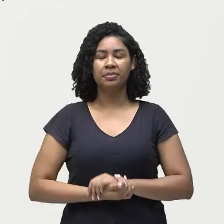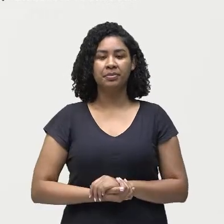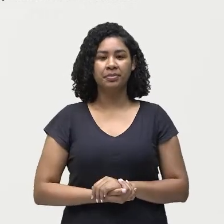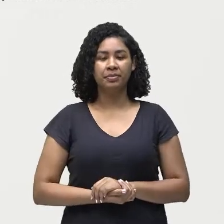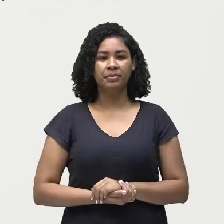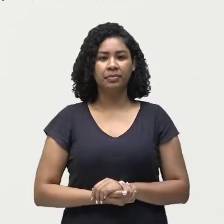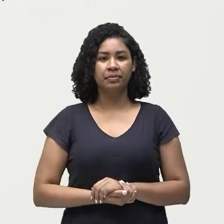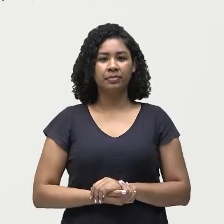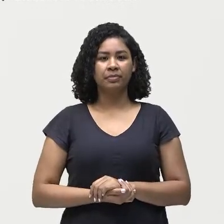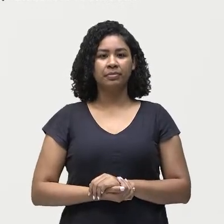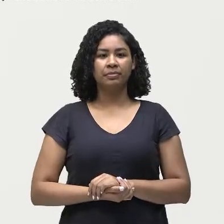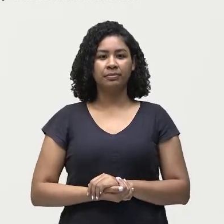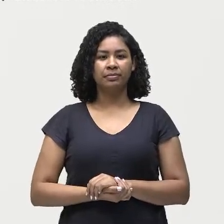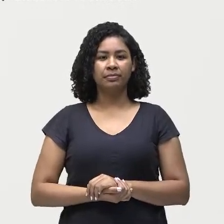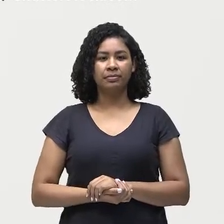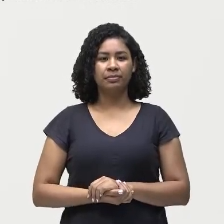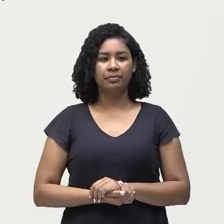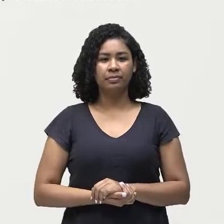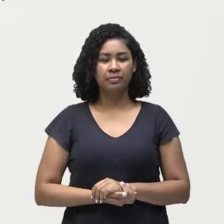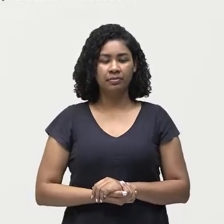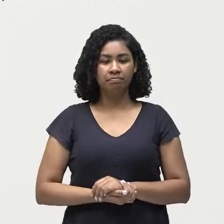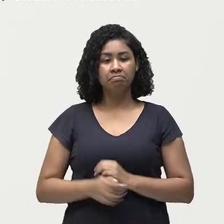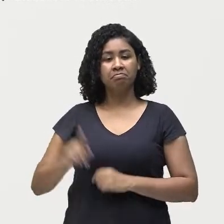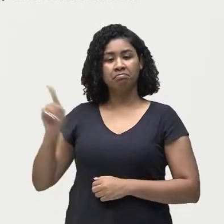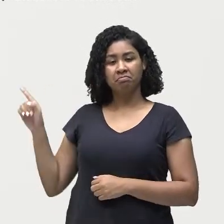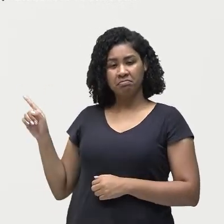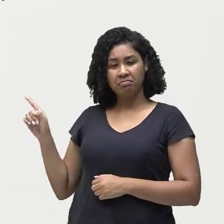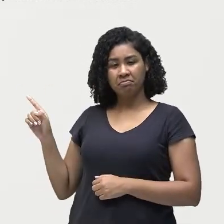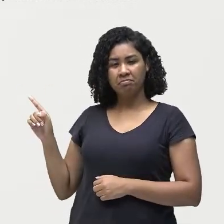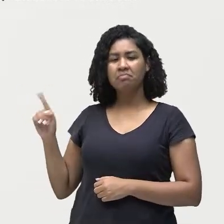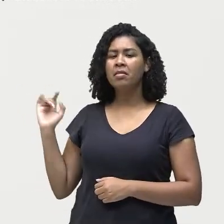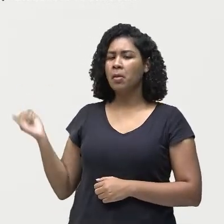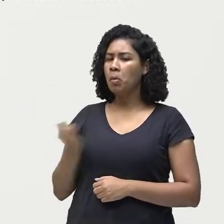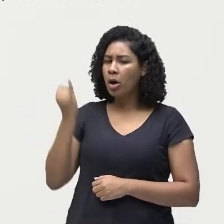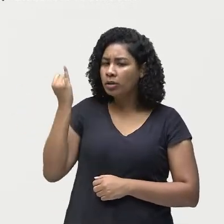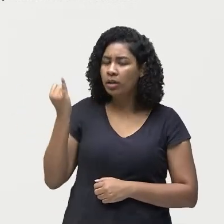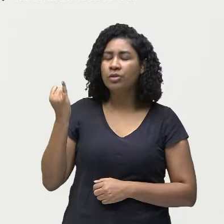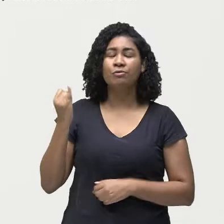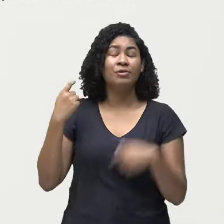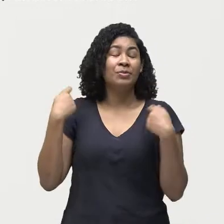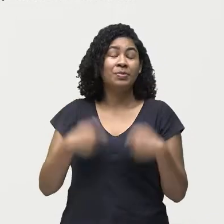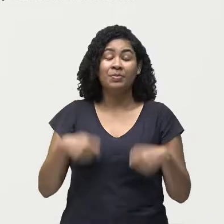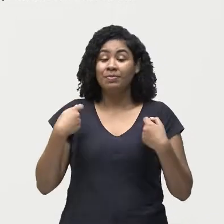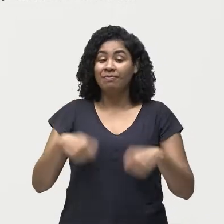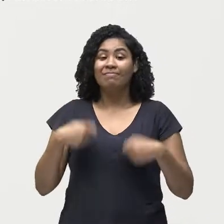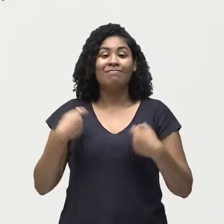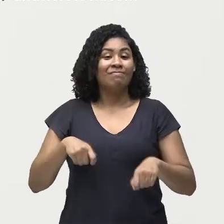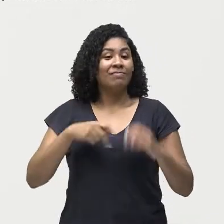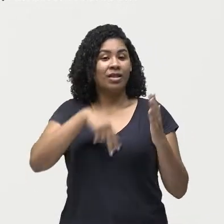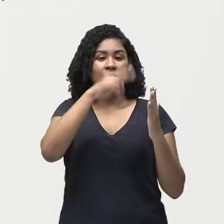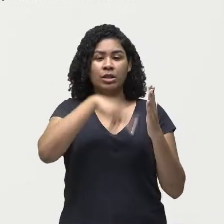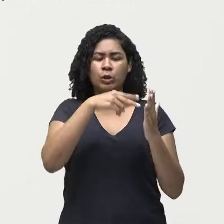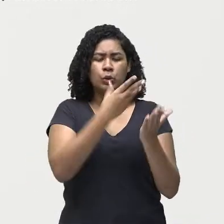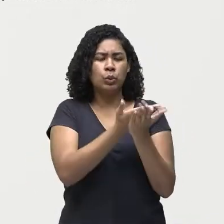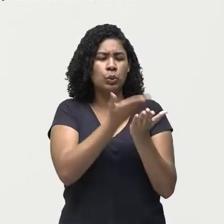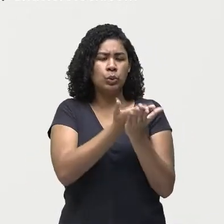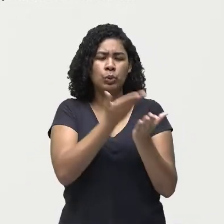não é só importante, it's really necessary, é muito necessário ler para